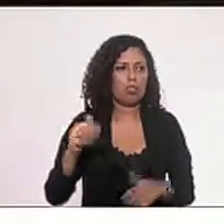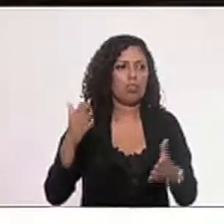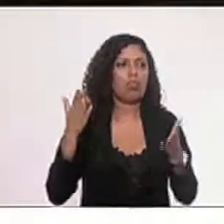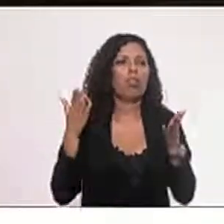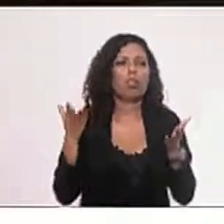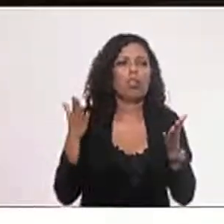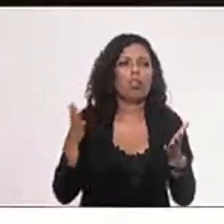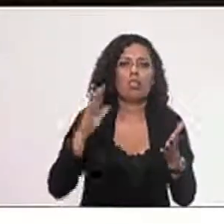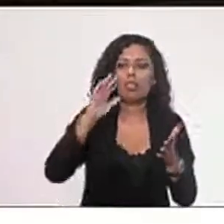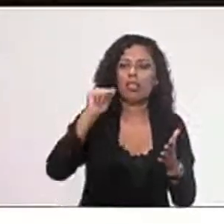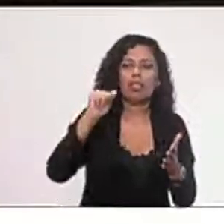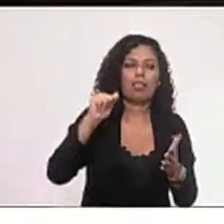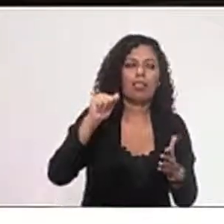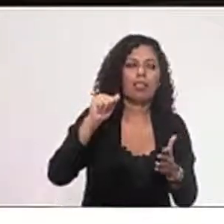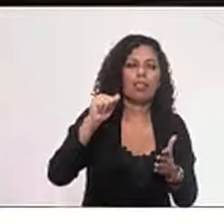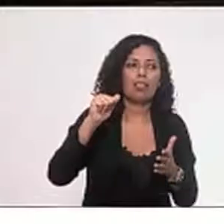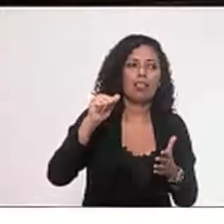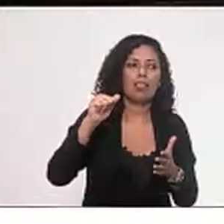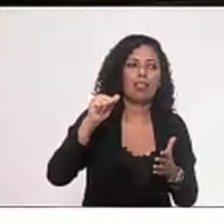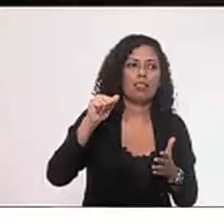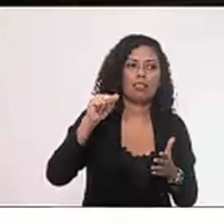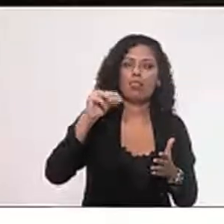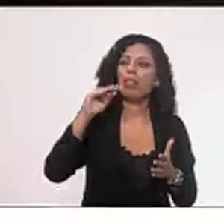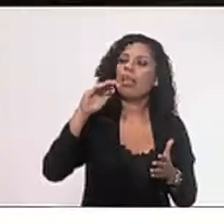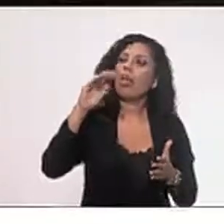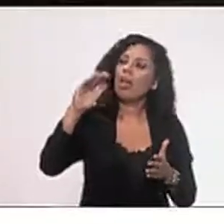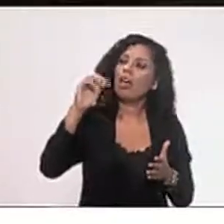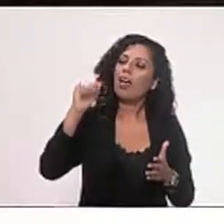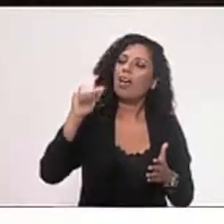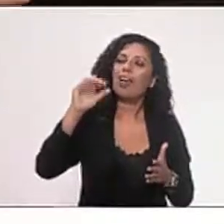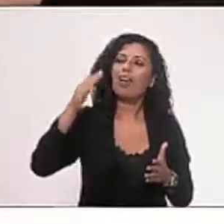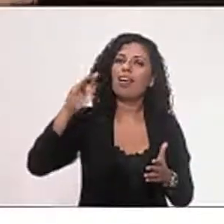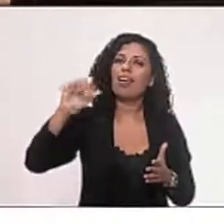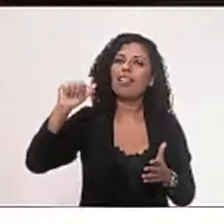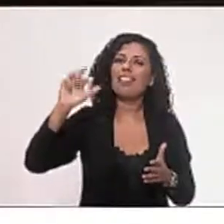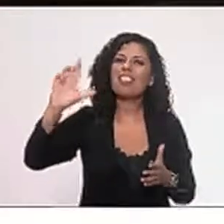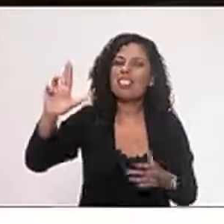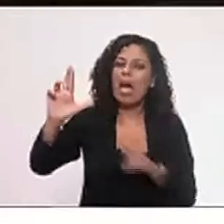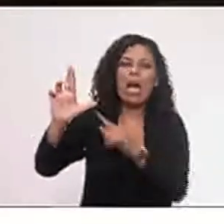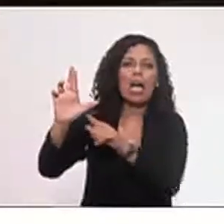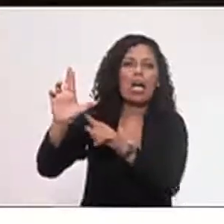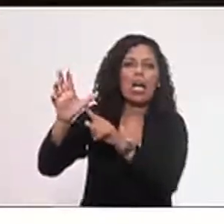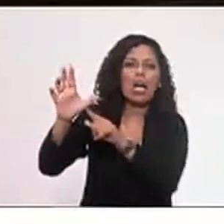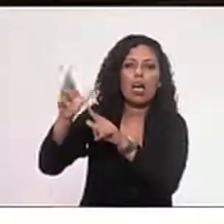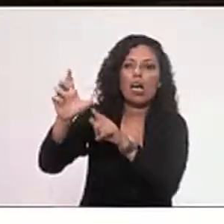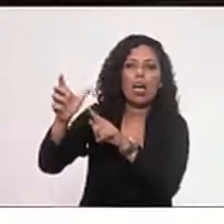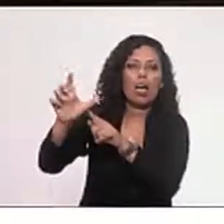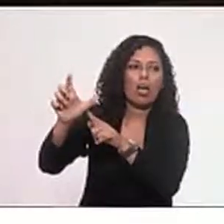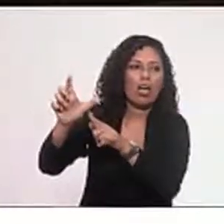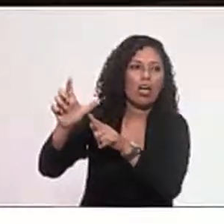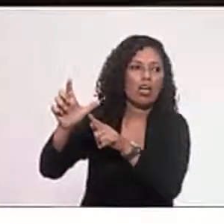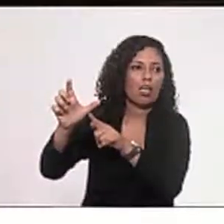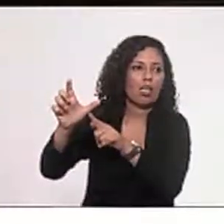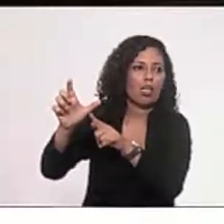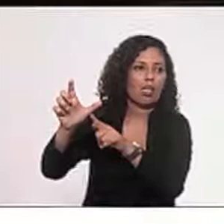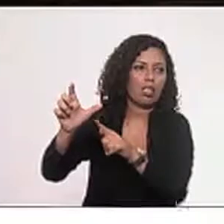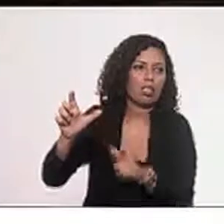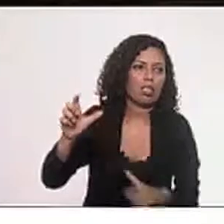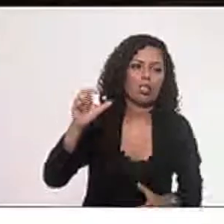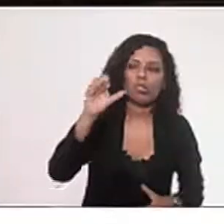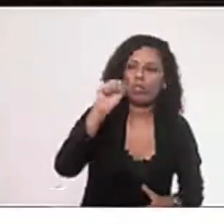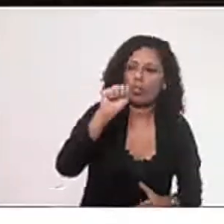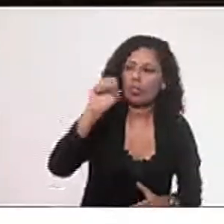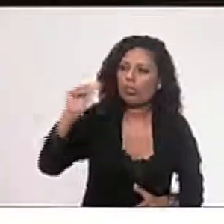eps a smo pessoas em áreas populares e que hassan com dois